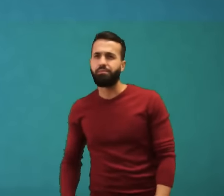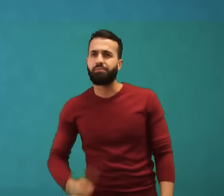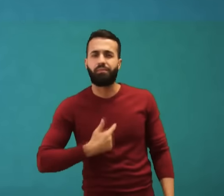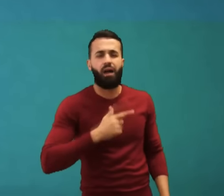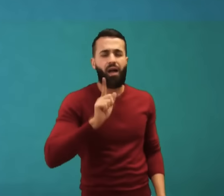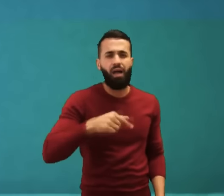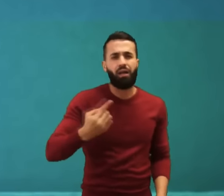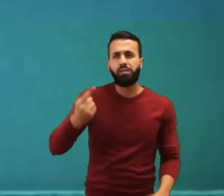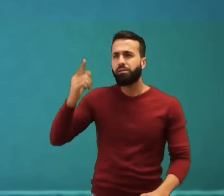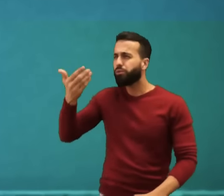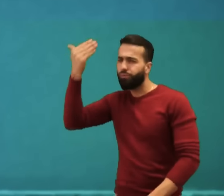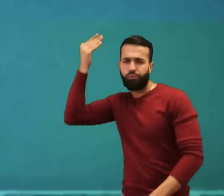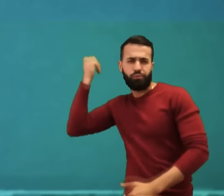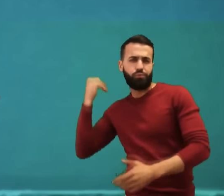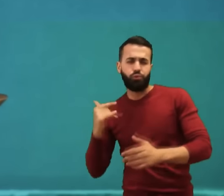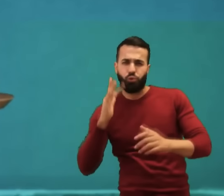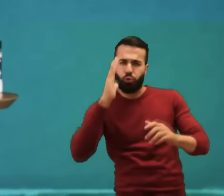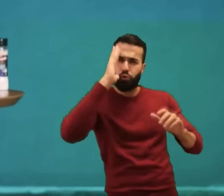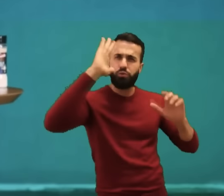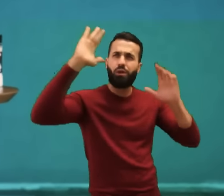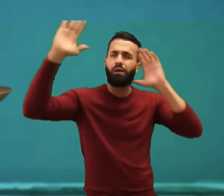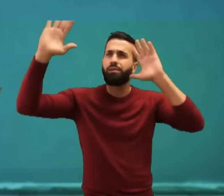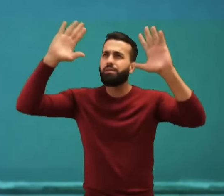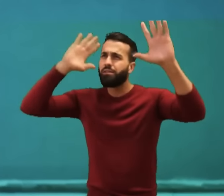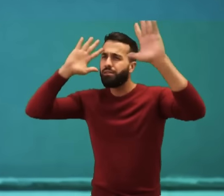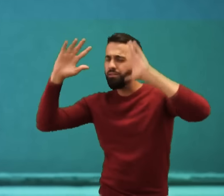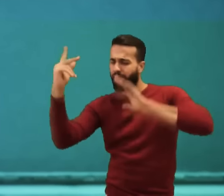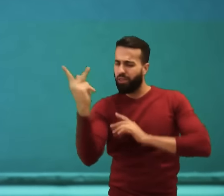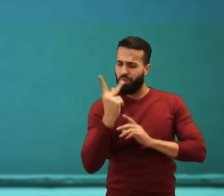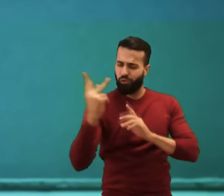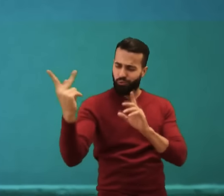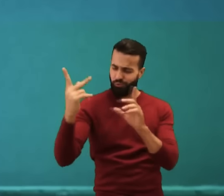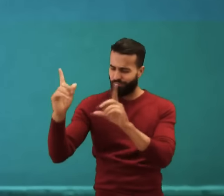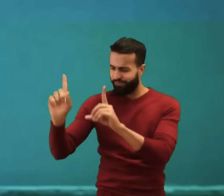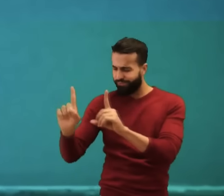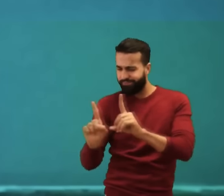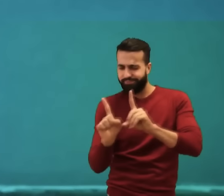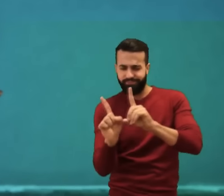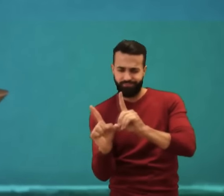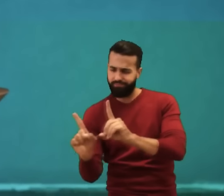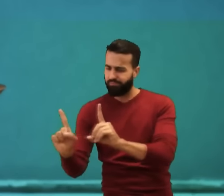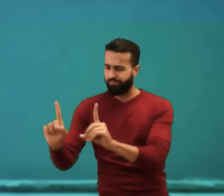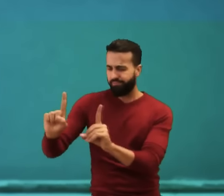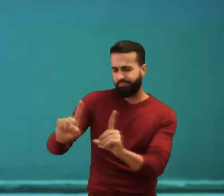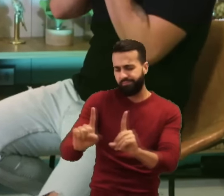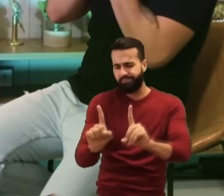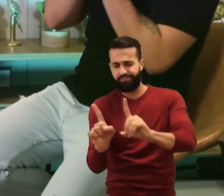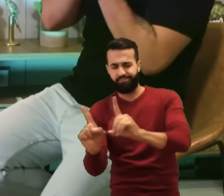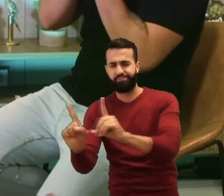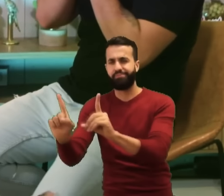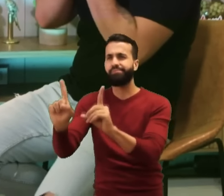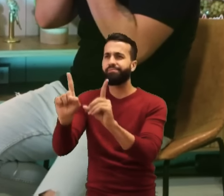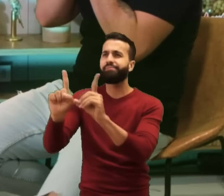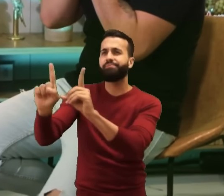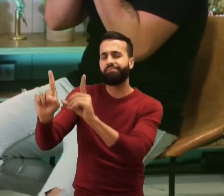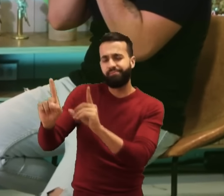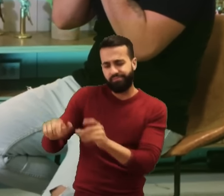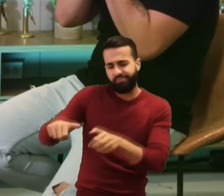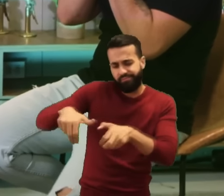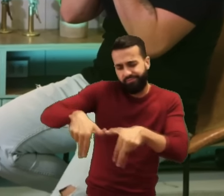Parecia um sonho, a gente fica junto, andar a pé